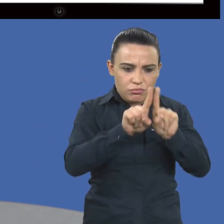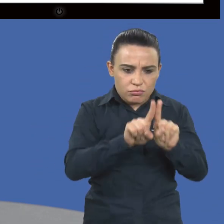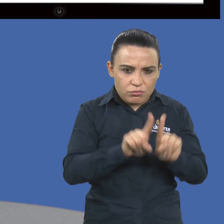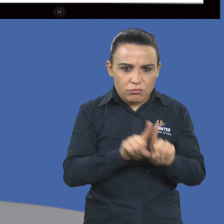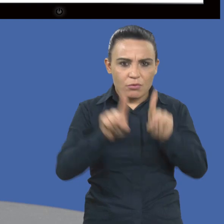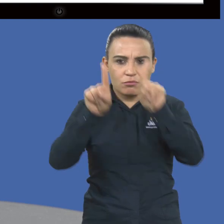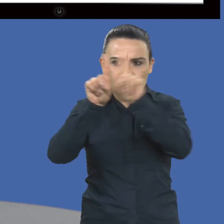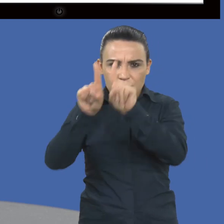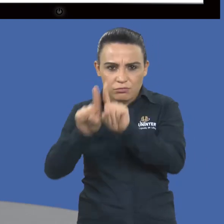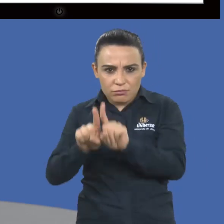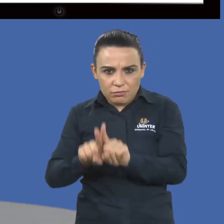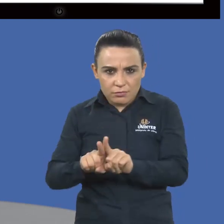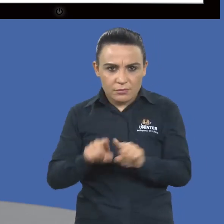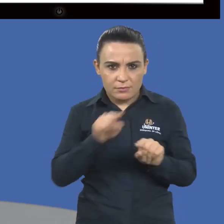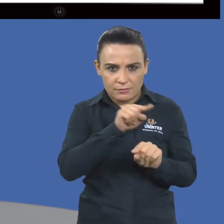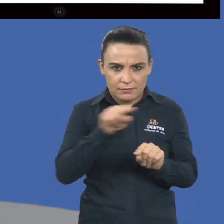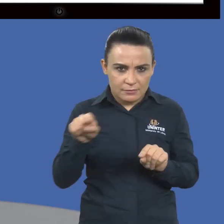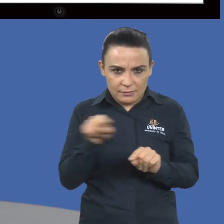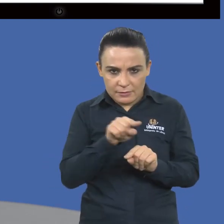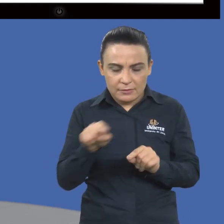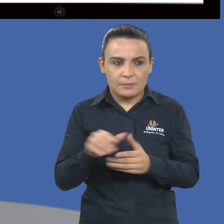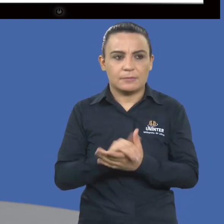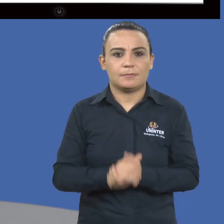em seguida, os gametas.